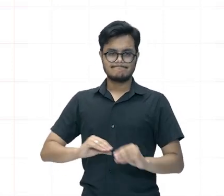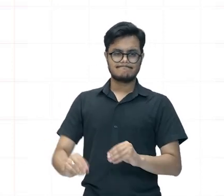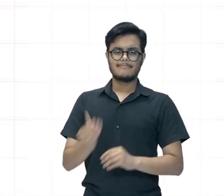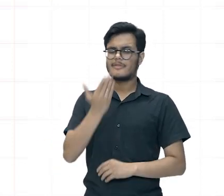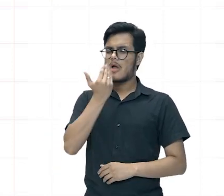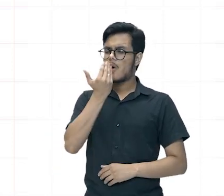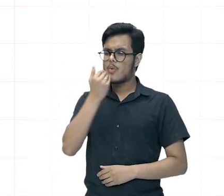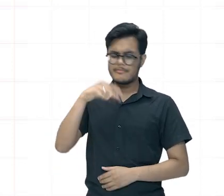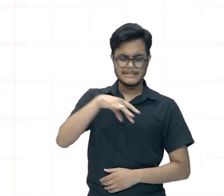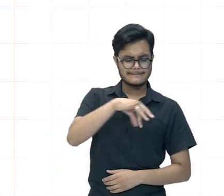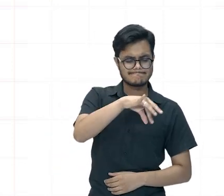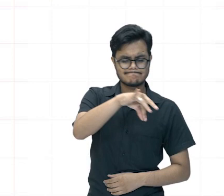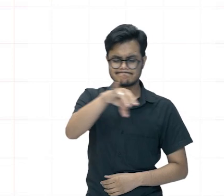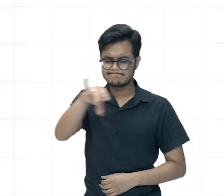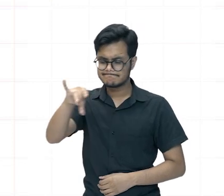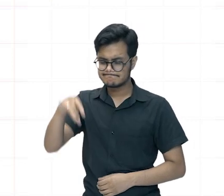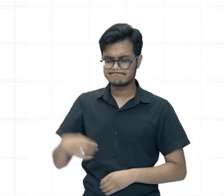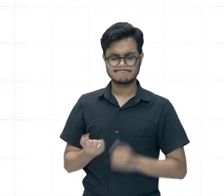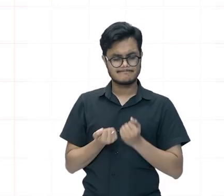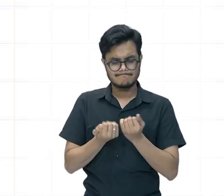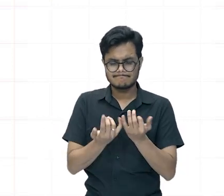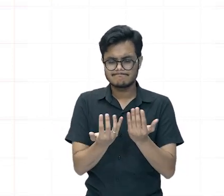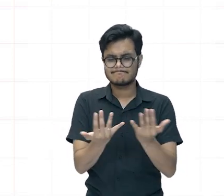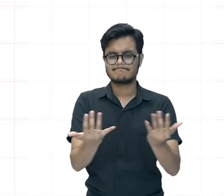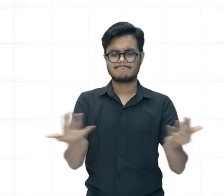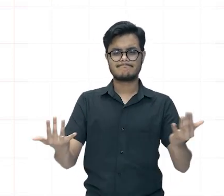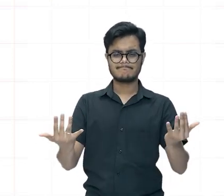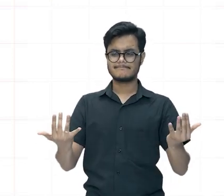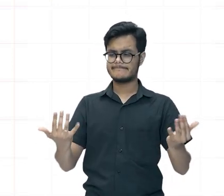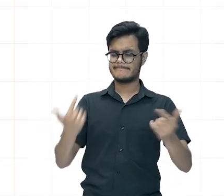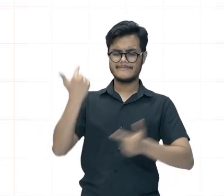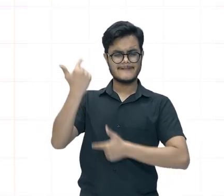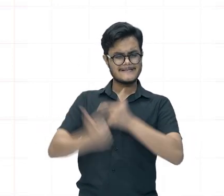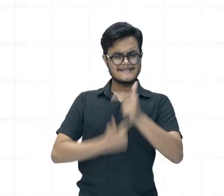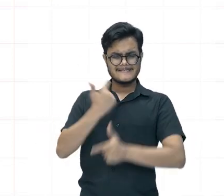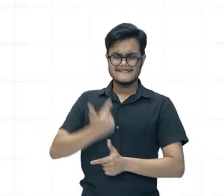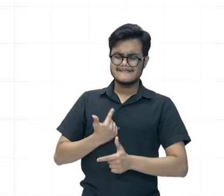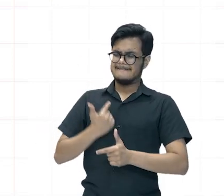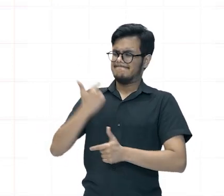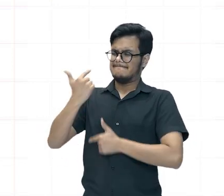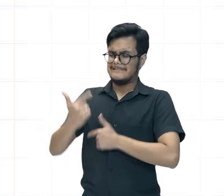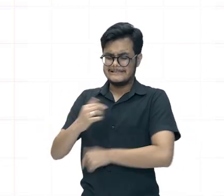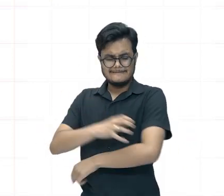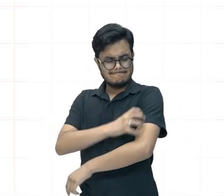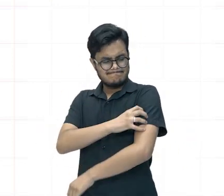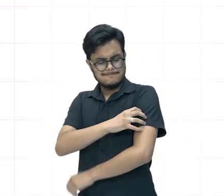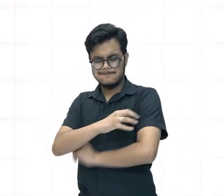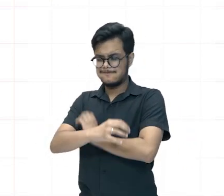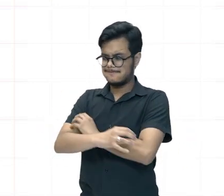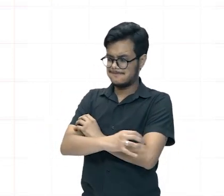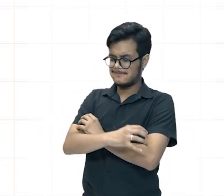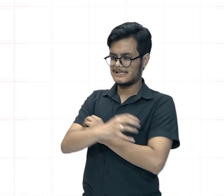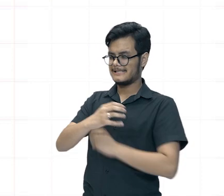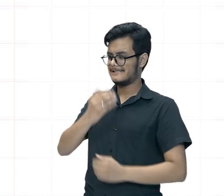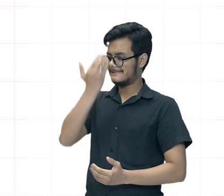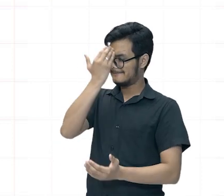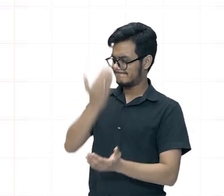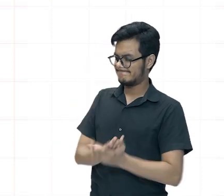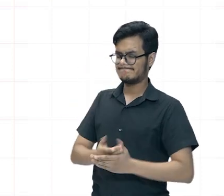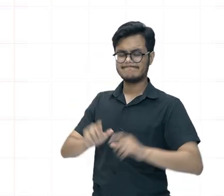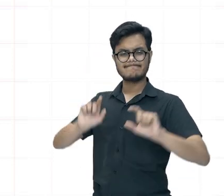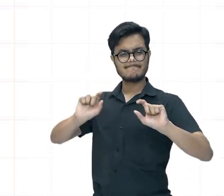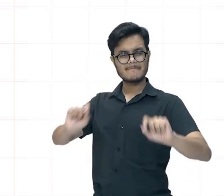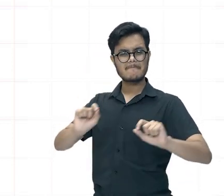garantir a sobrevivência da sociedade, realizando diversos serviços braçais. Havia uma crença generalizada de que o